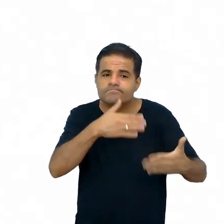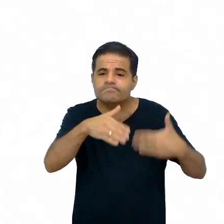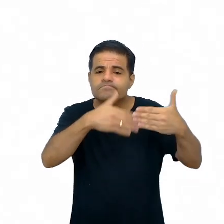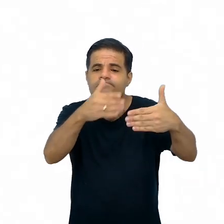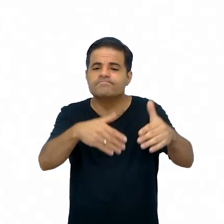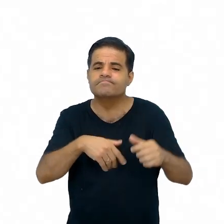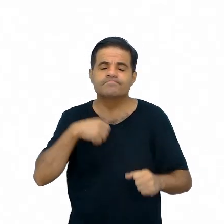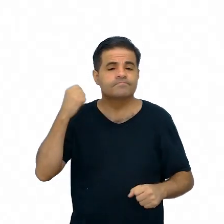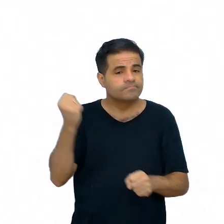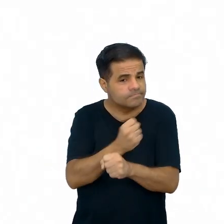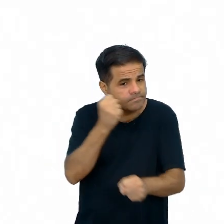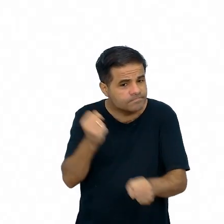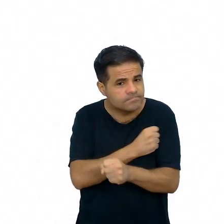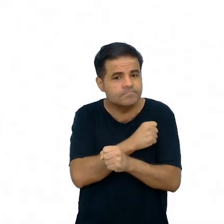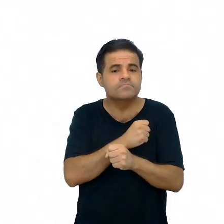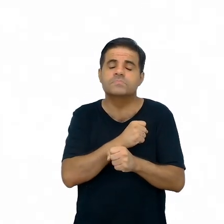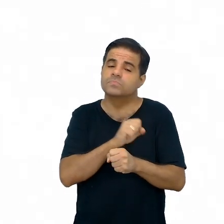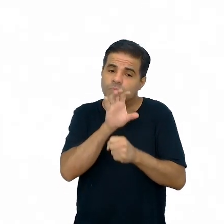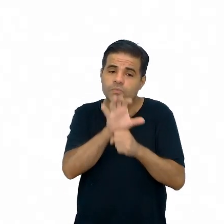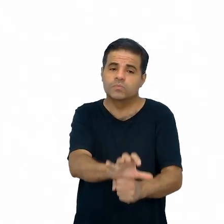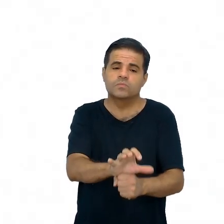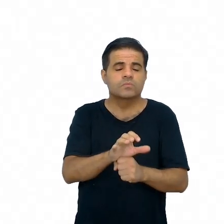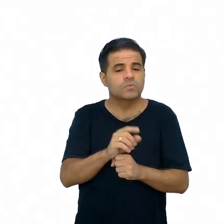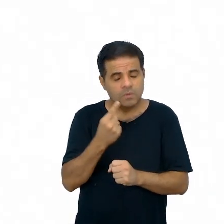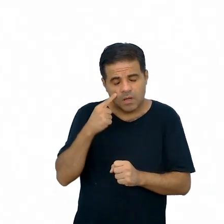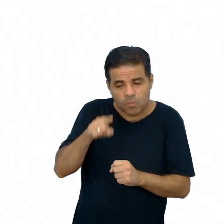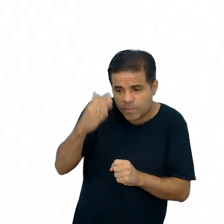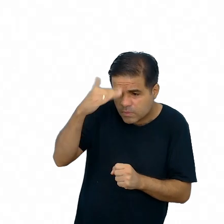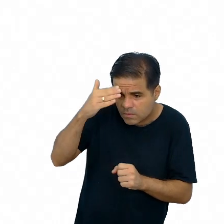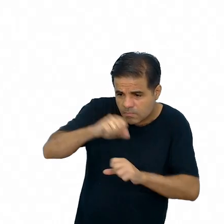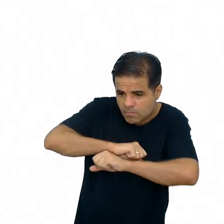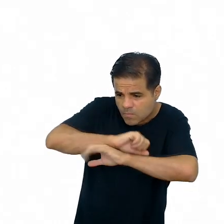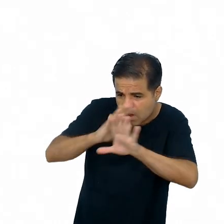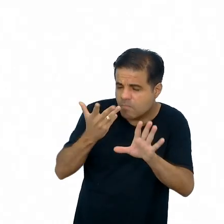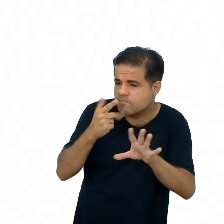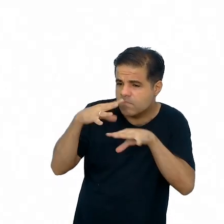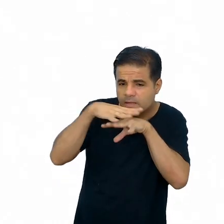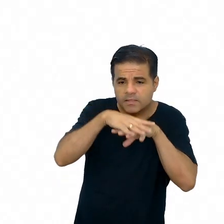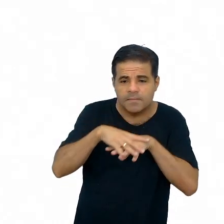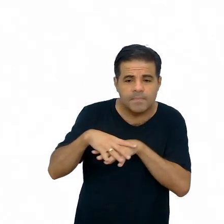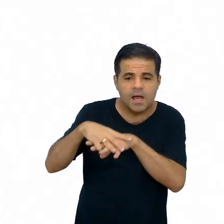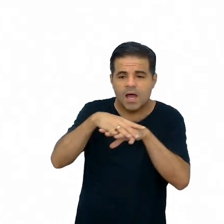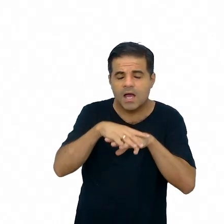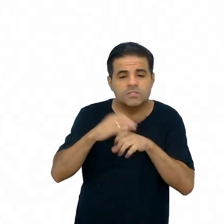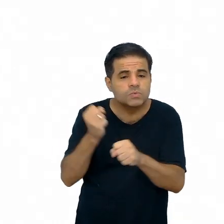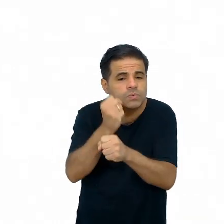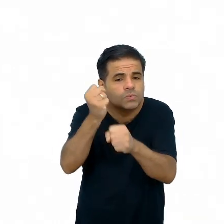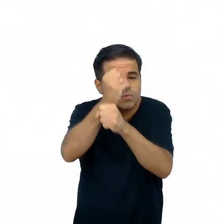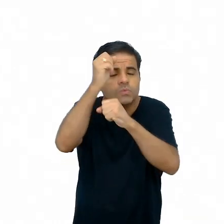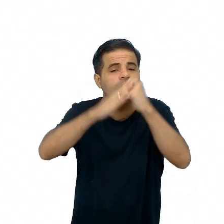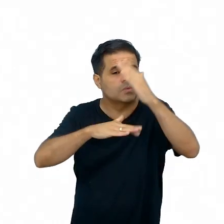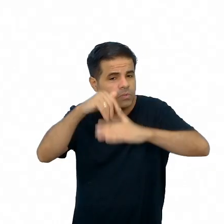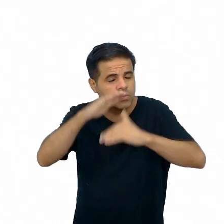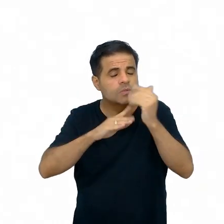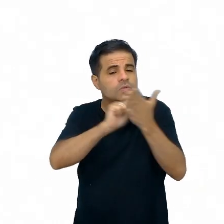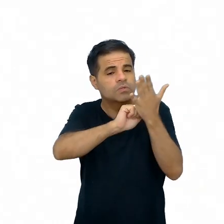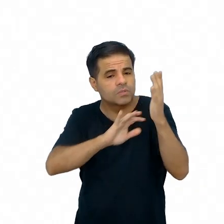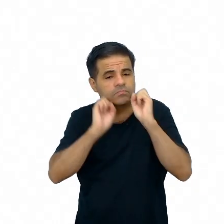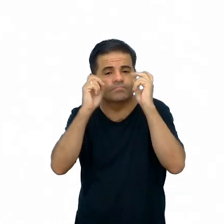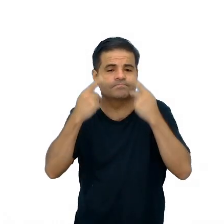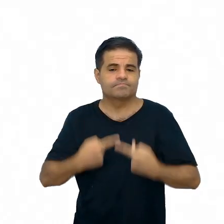hora da construção de um entendimento da matemática, como uma construção da atividade